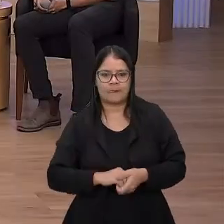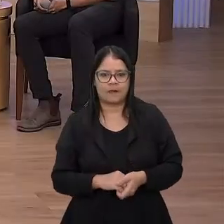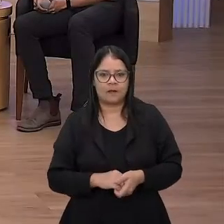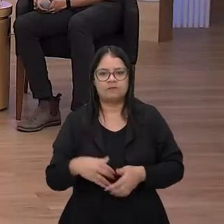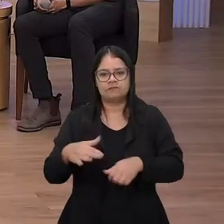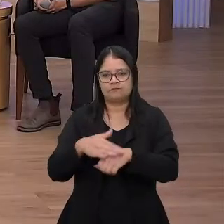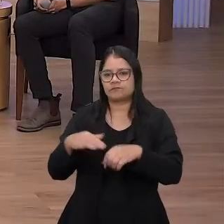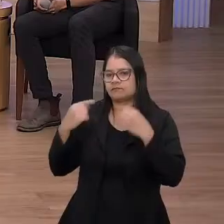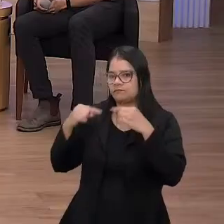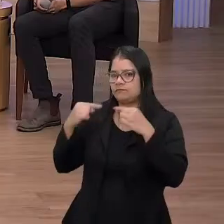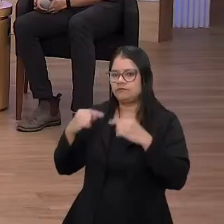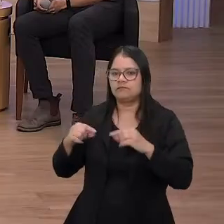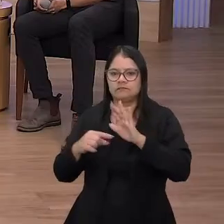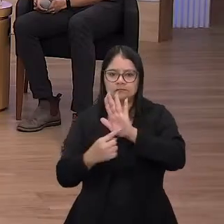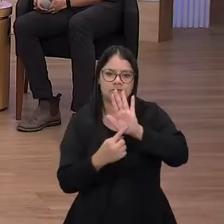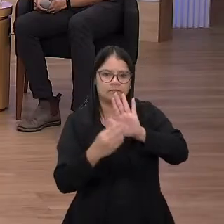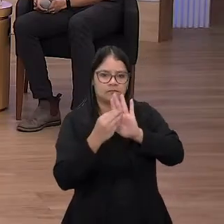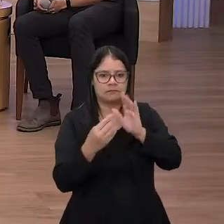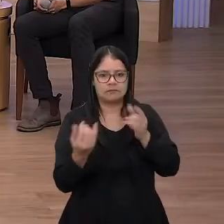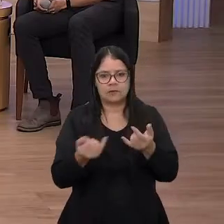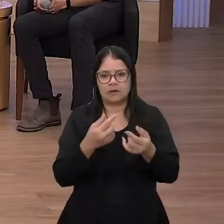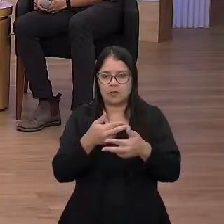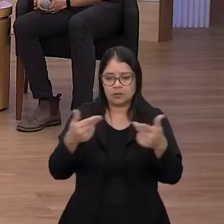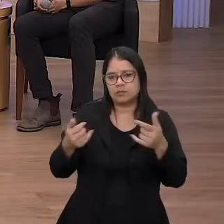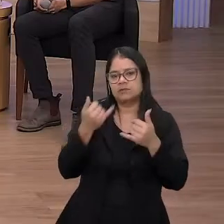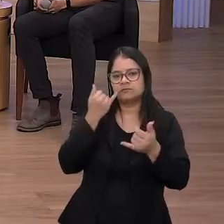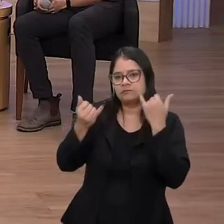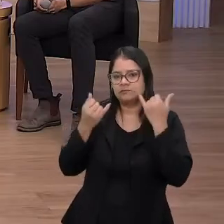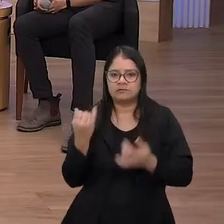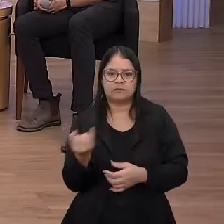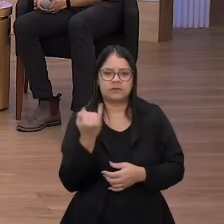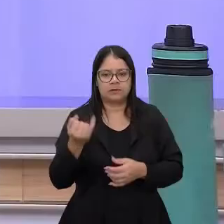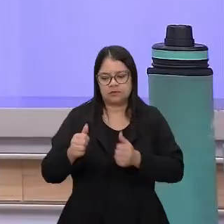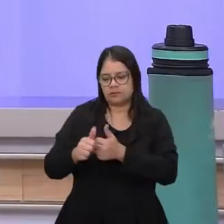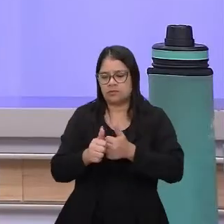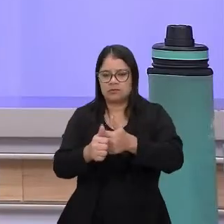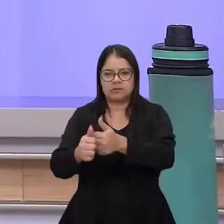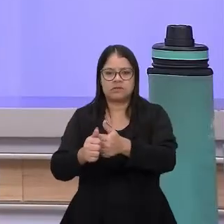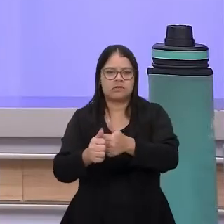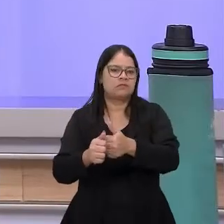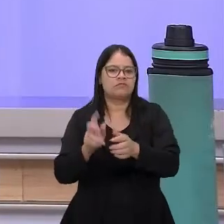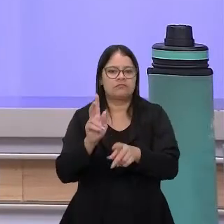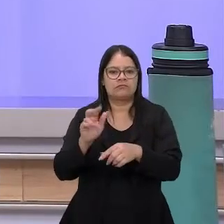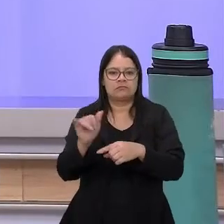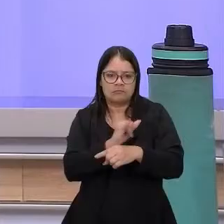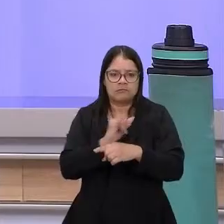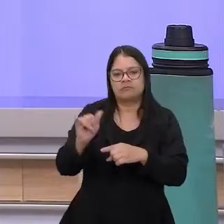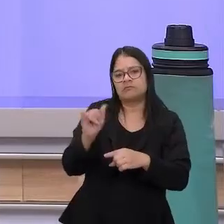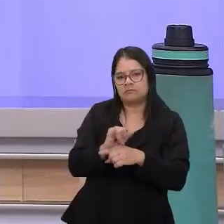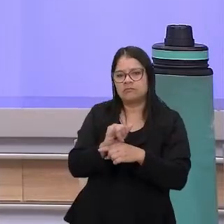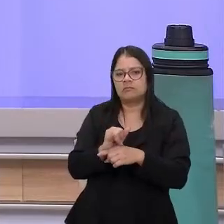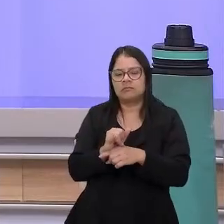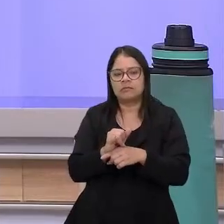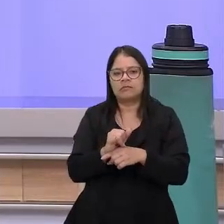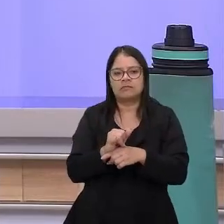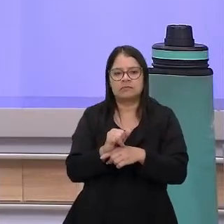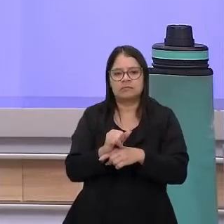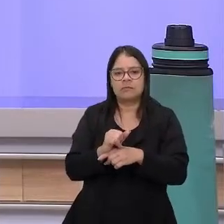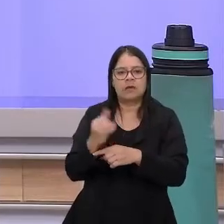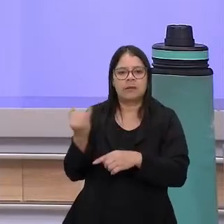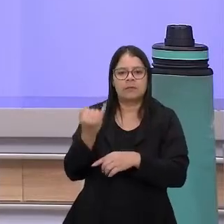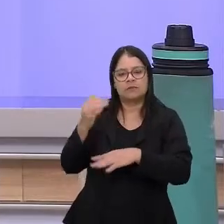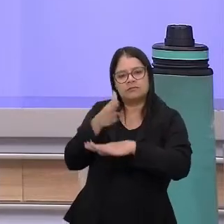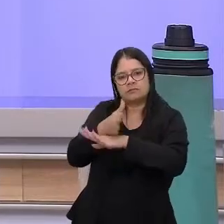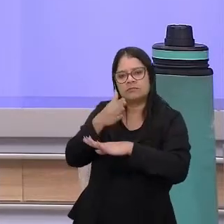O diálogo ele traz muitas informações importantes para você conduzir essa ação, que também é importantíssima a